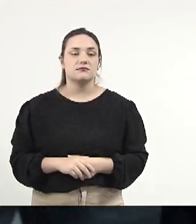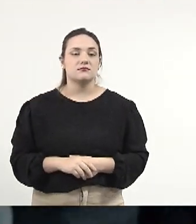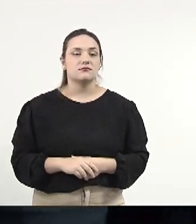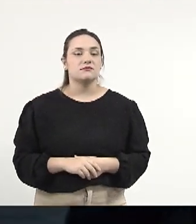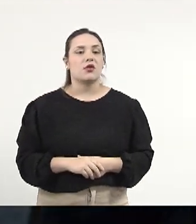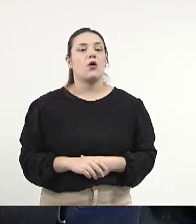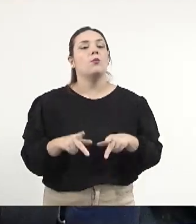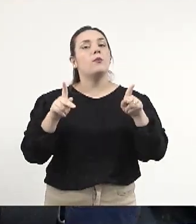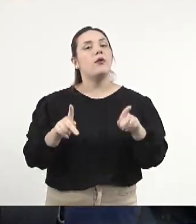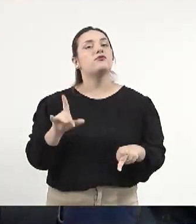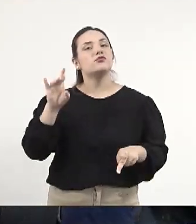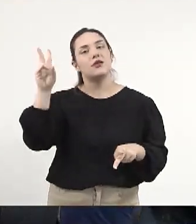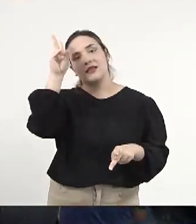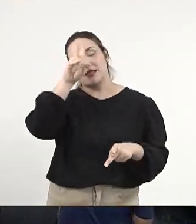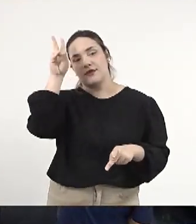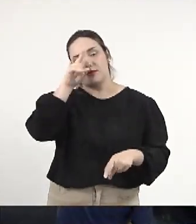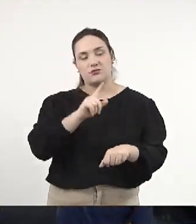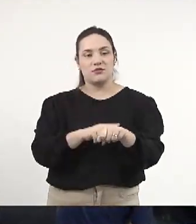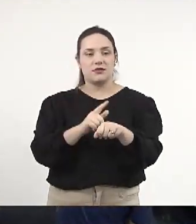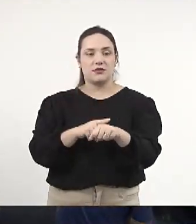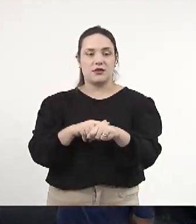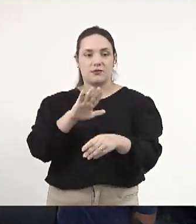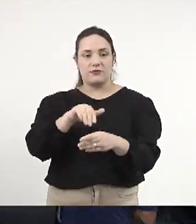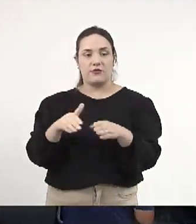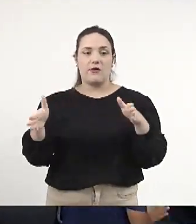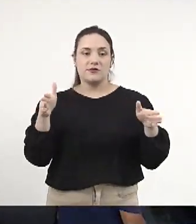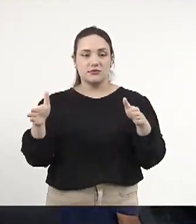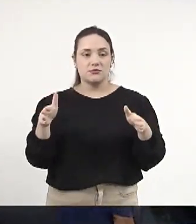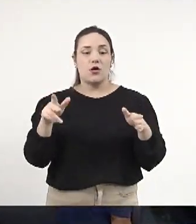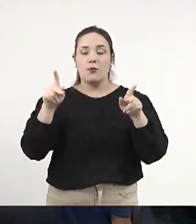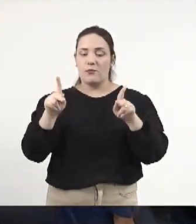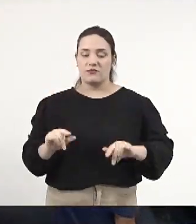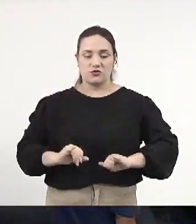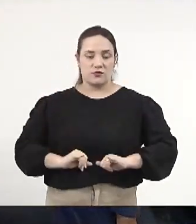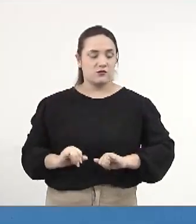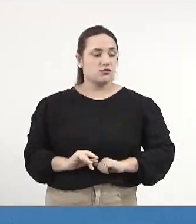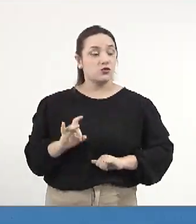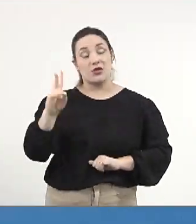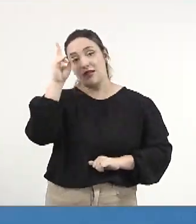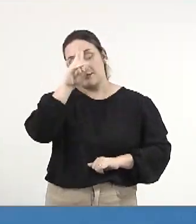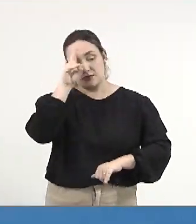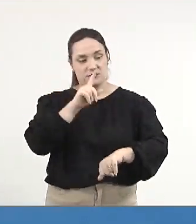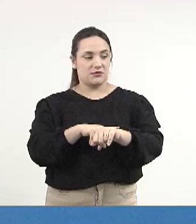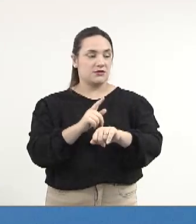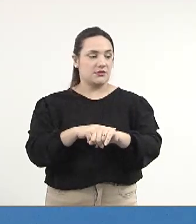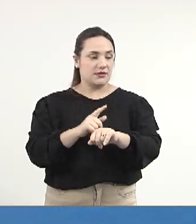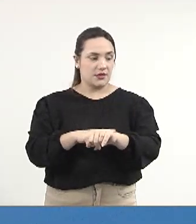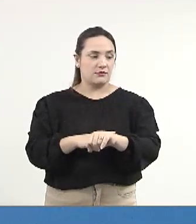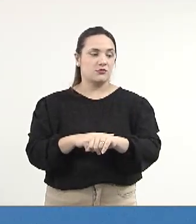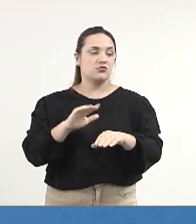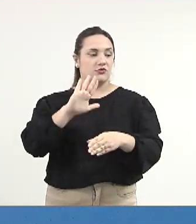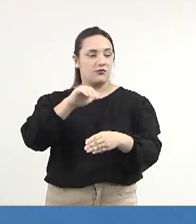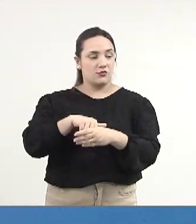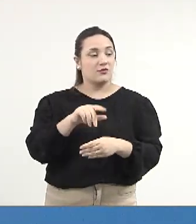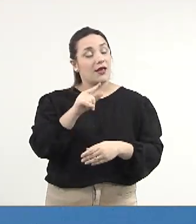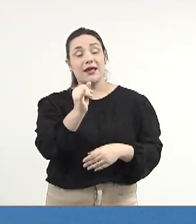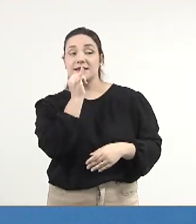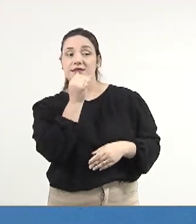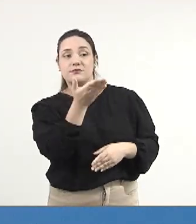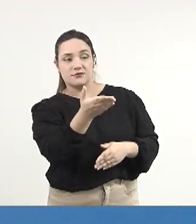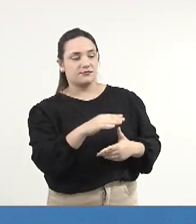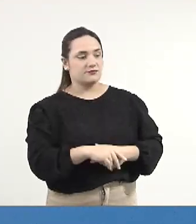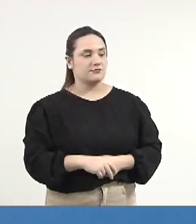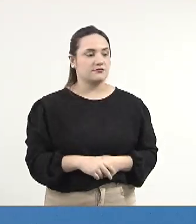lembrada em período eleitoral, que o povo mais oprimido é lembrado somente em período eleitoral. E acho que esse é um grande exemplo, porque